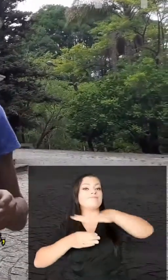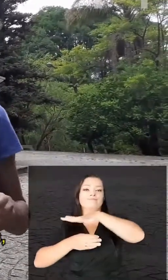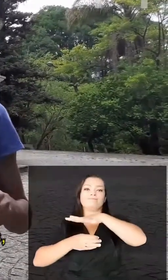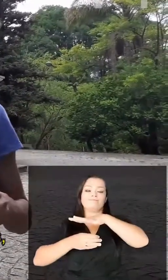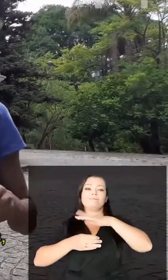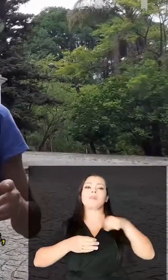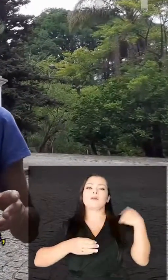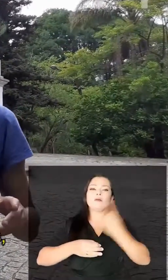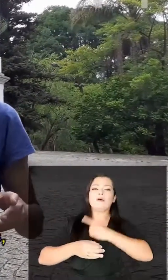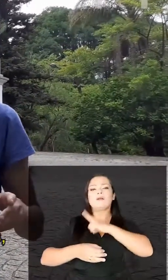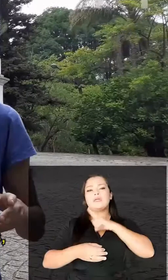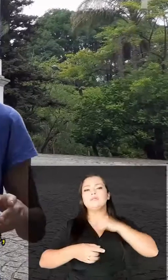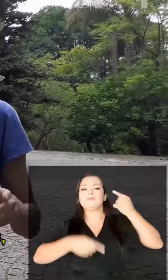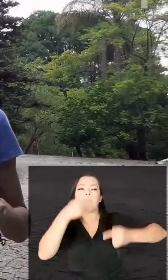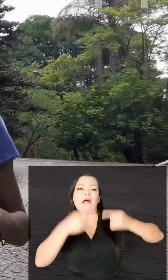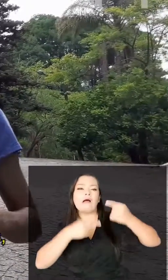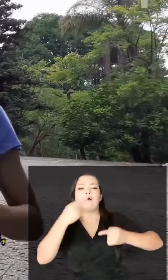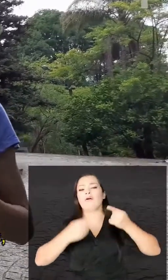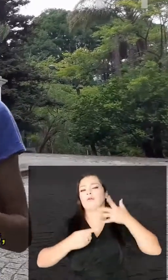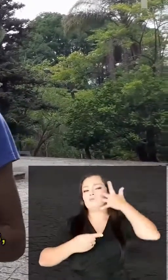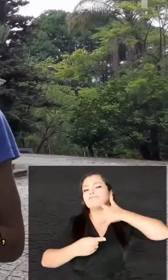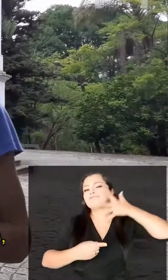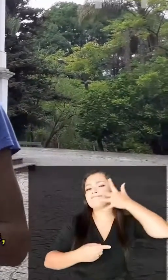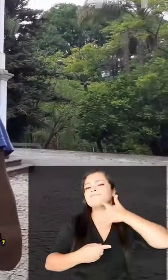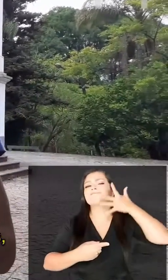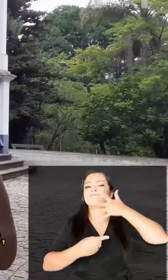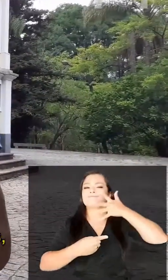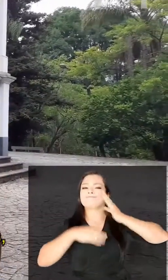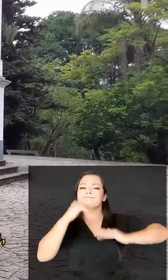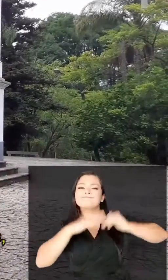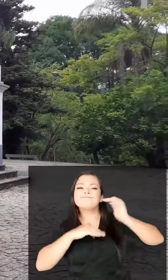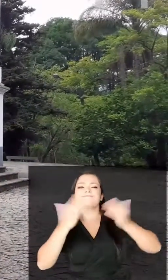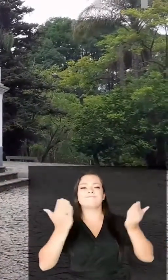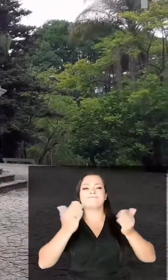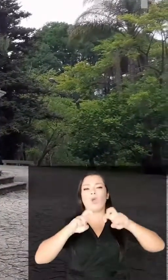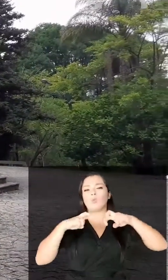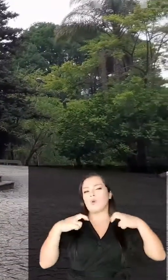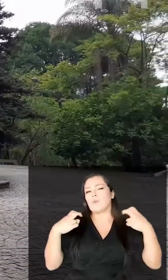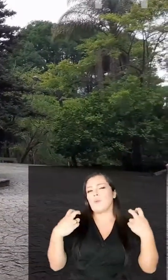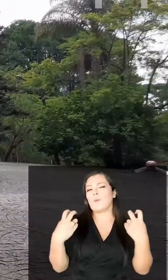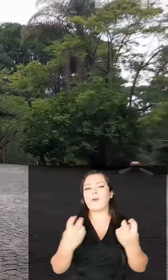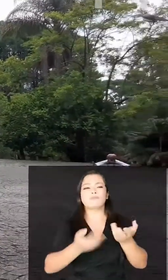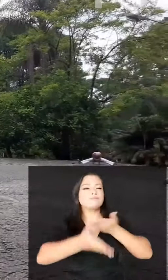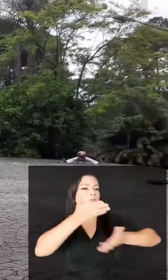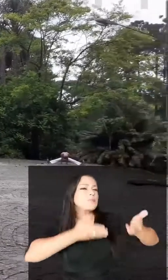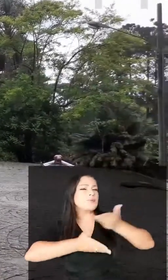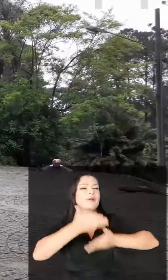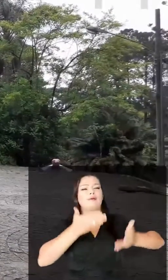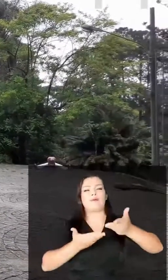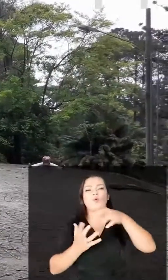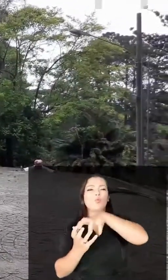desde palestras mais científicas, atividades mais lúdicas, como rodas de conversas, atividades com idosos,